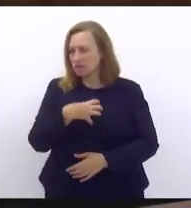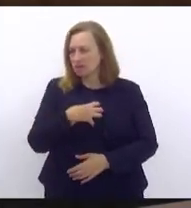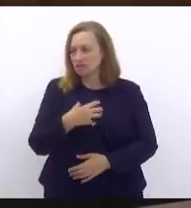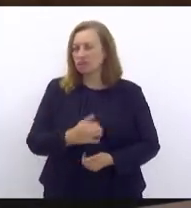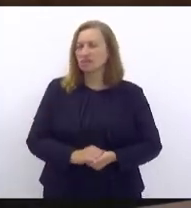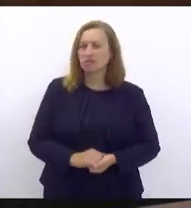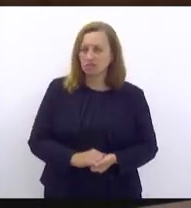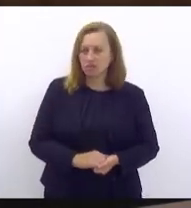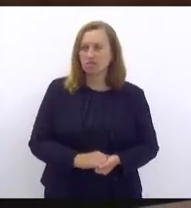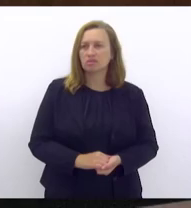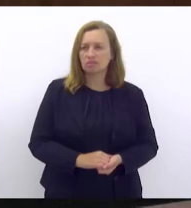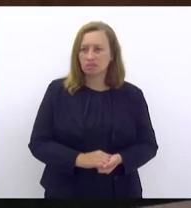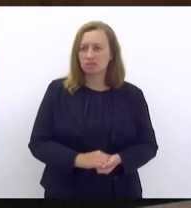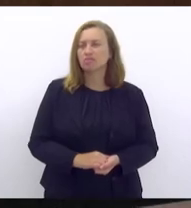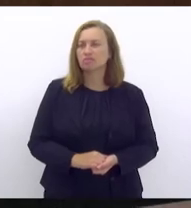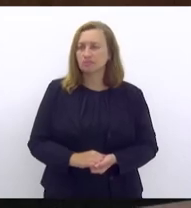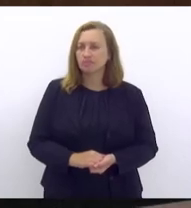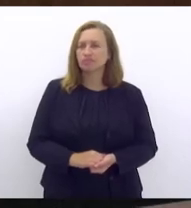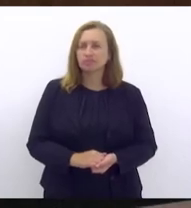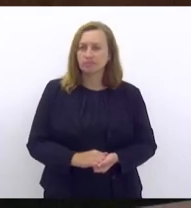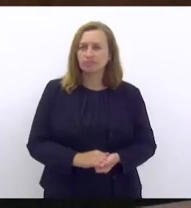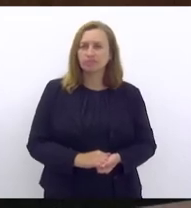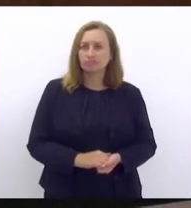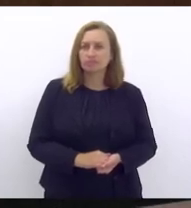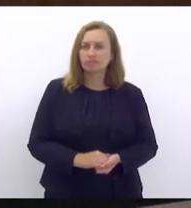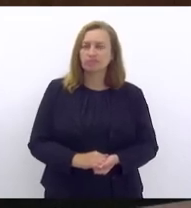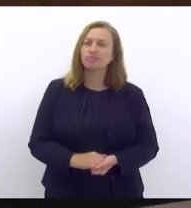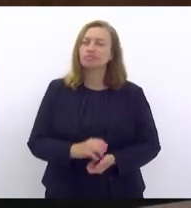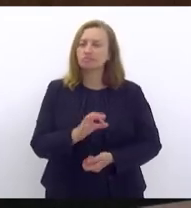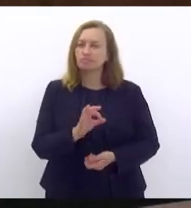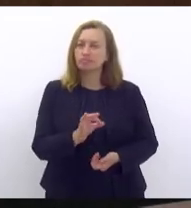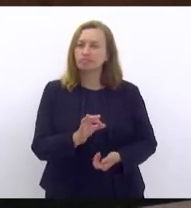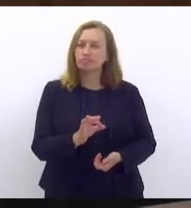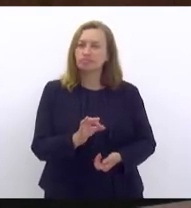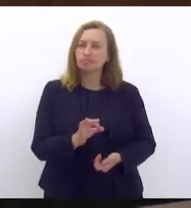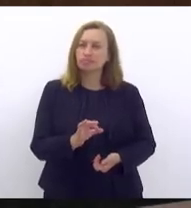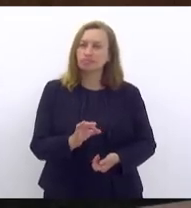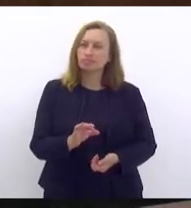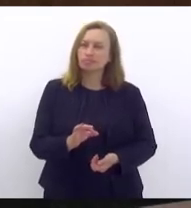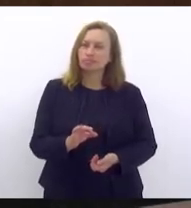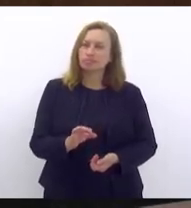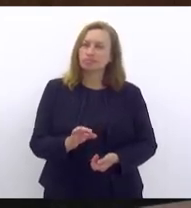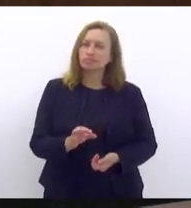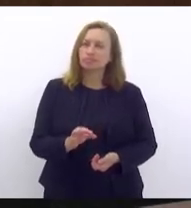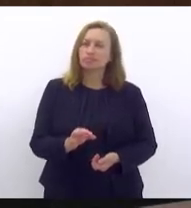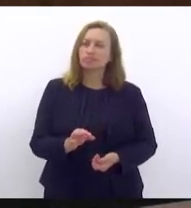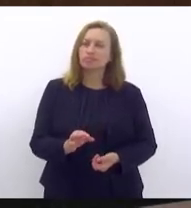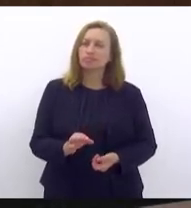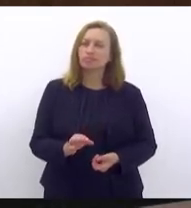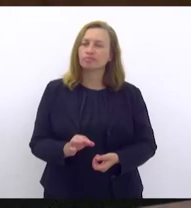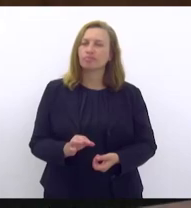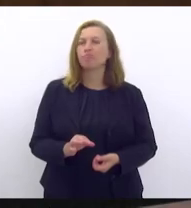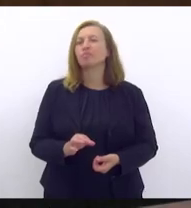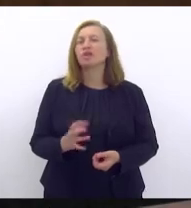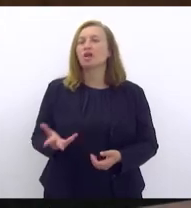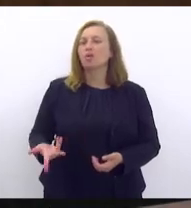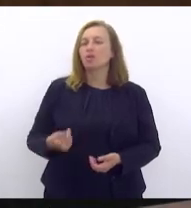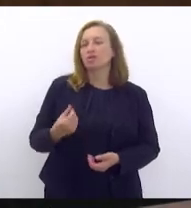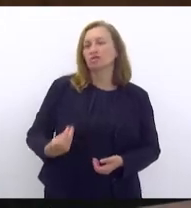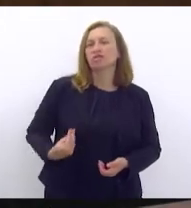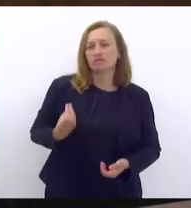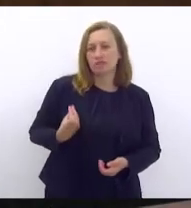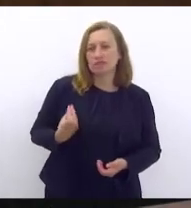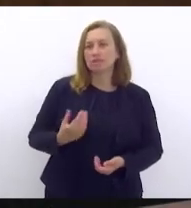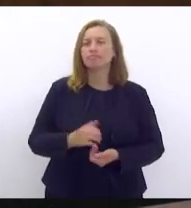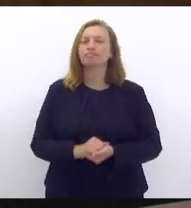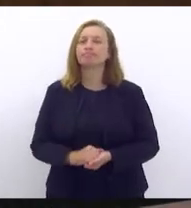cumprimento, enfim, da sua atividade e, obviamente, o estabelecimento de um padrão mínimo de qualidade de vida,